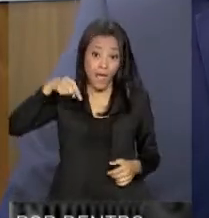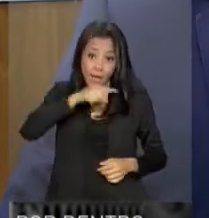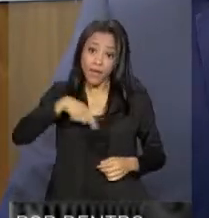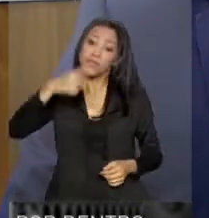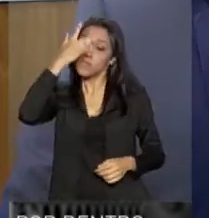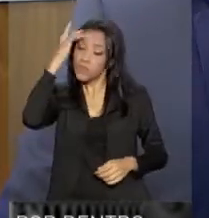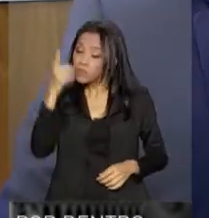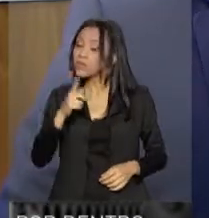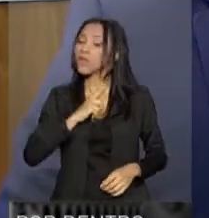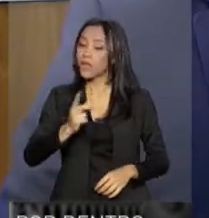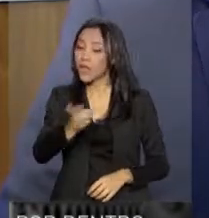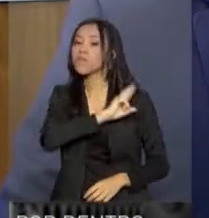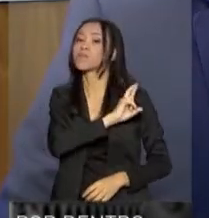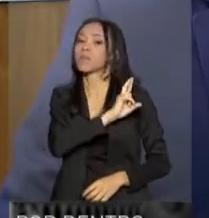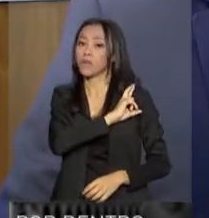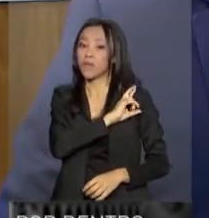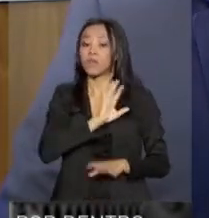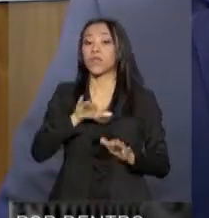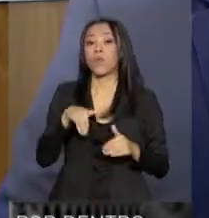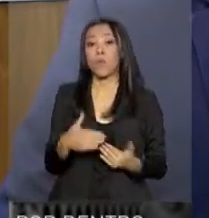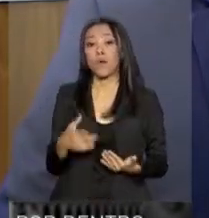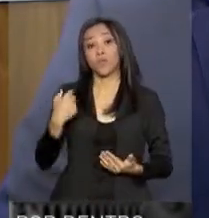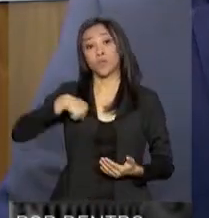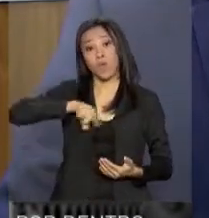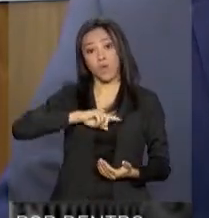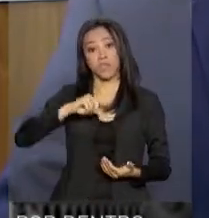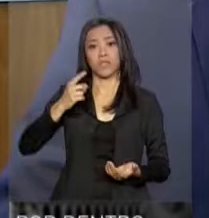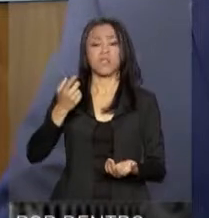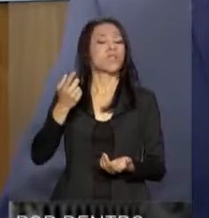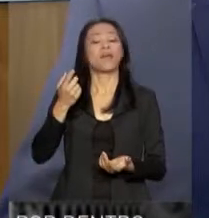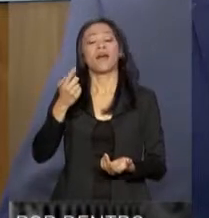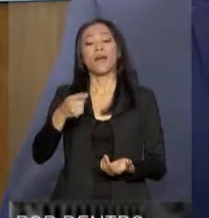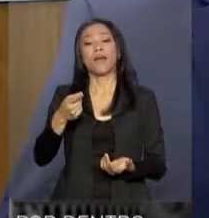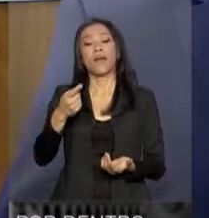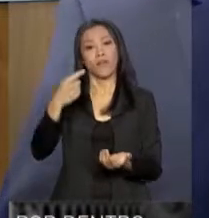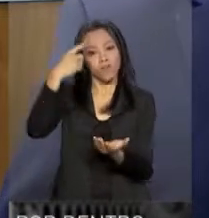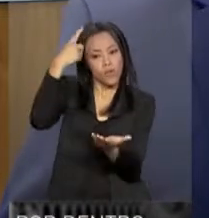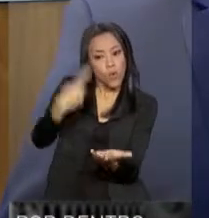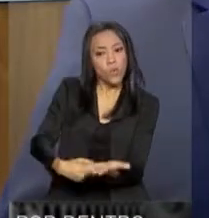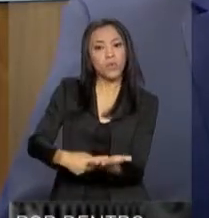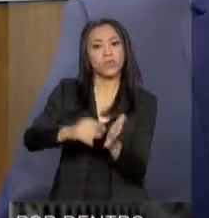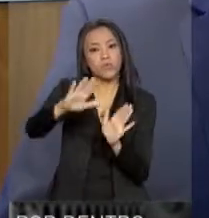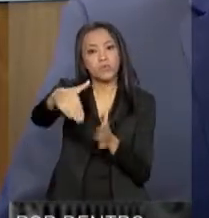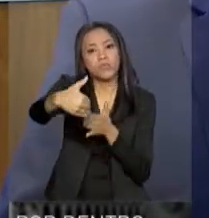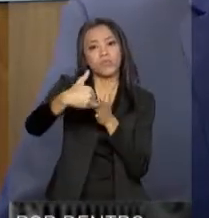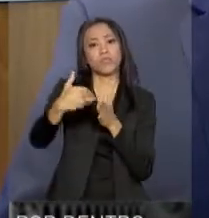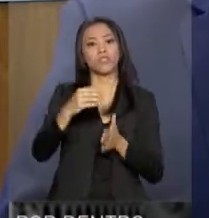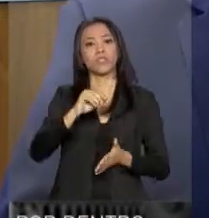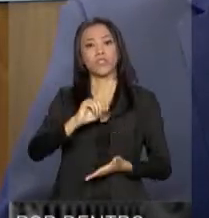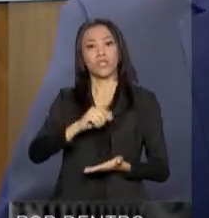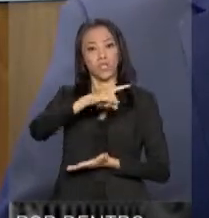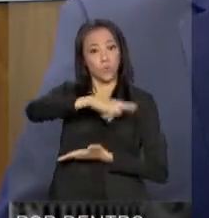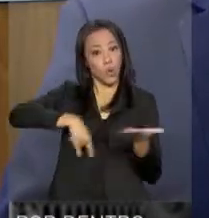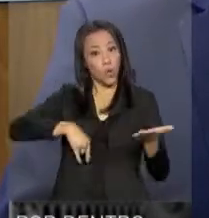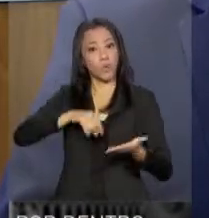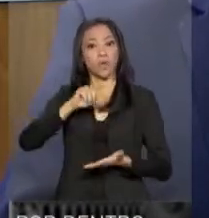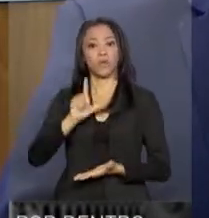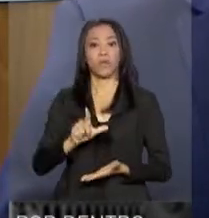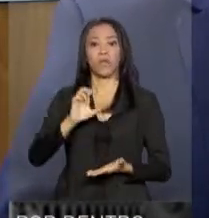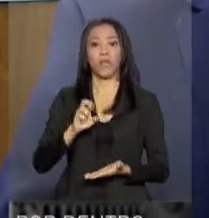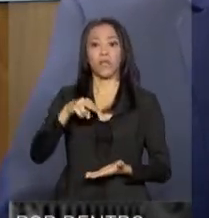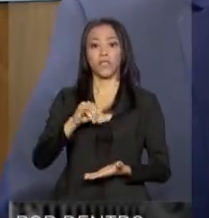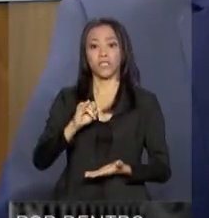quando nós deixamos de condenar a empresa para fechar um acordo de leniência isso não se faz sem critérios muito claros